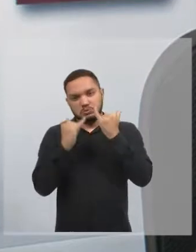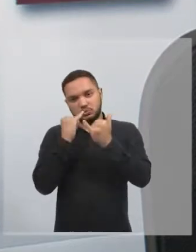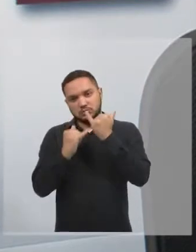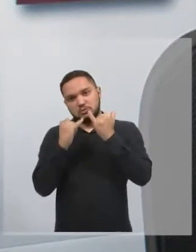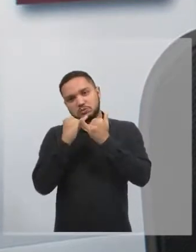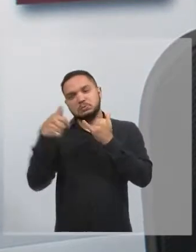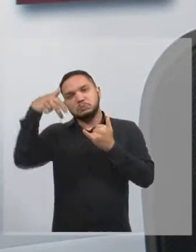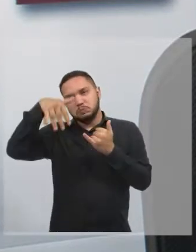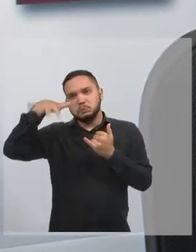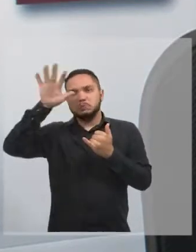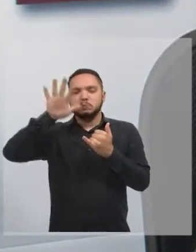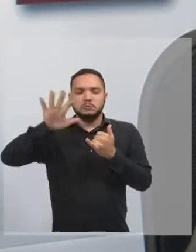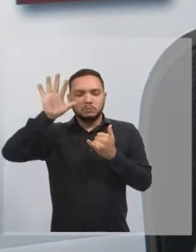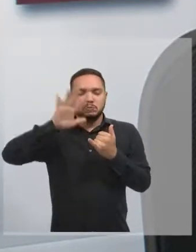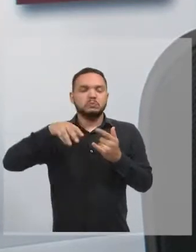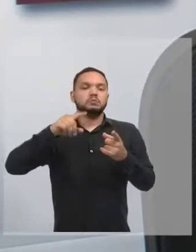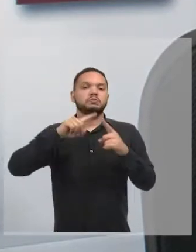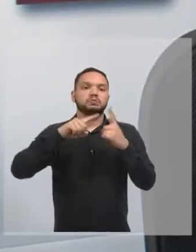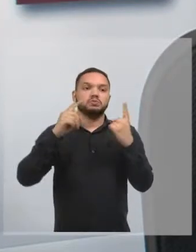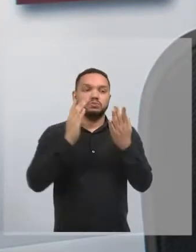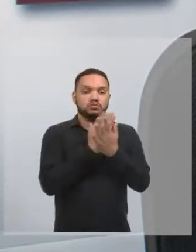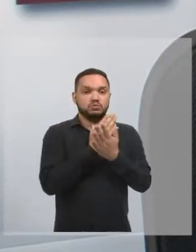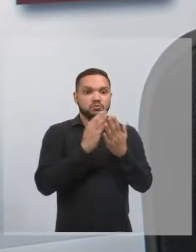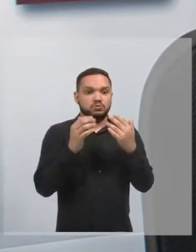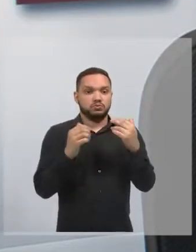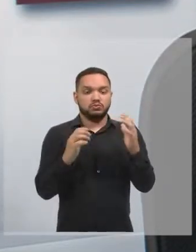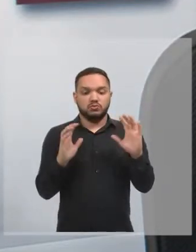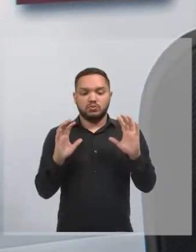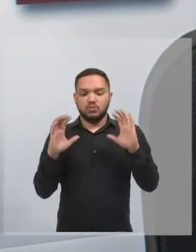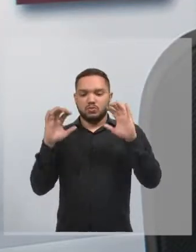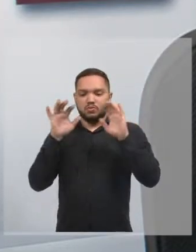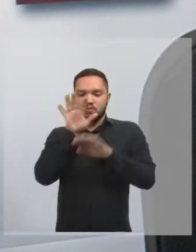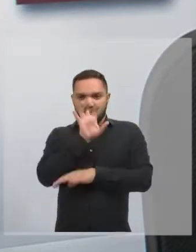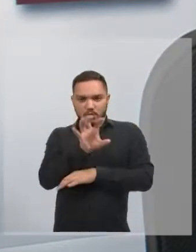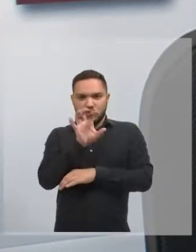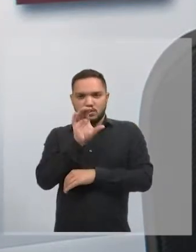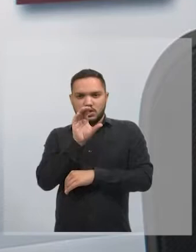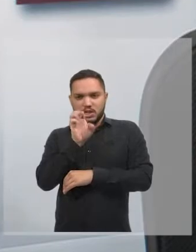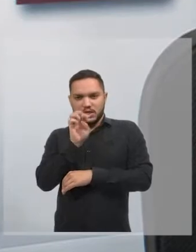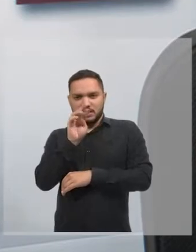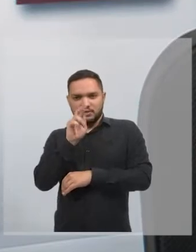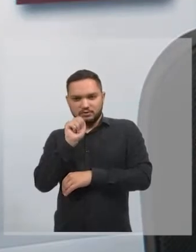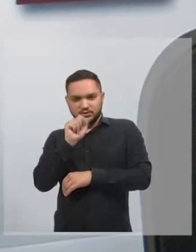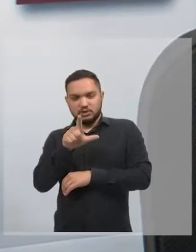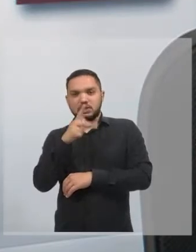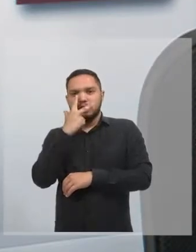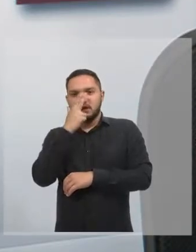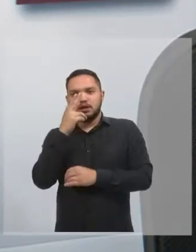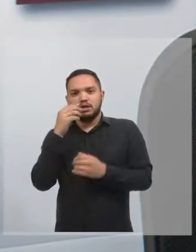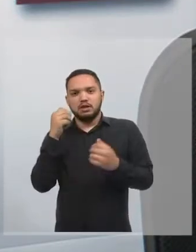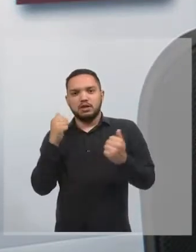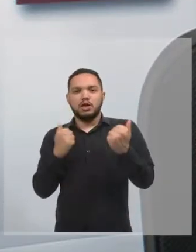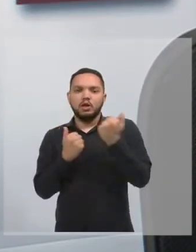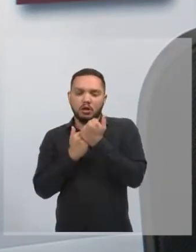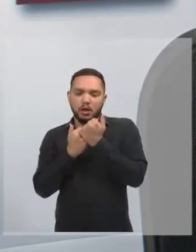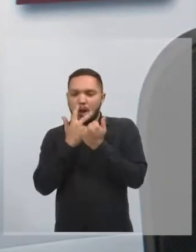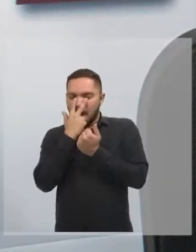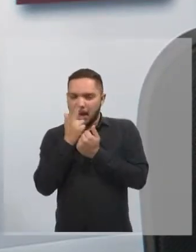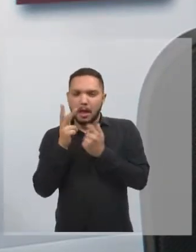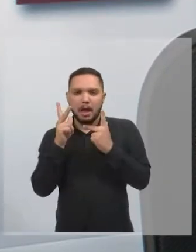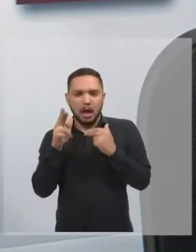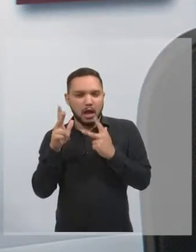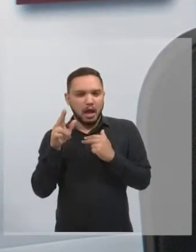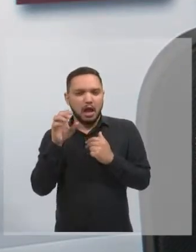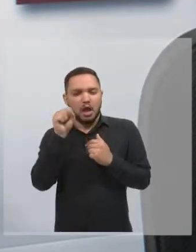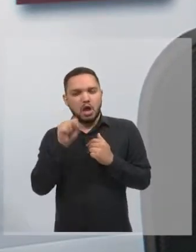parecidas com os governadores do Nordeste, mas você tem os governadores da região central que têm uma agenda mais parecida com os governadores do Sul e Sudeste.